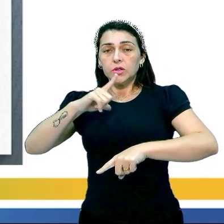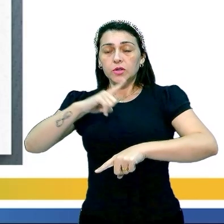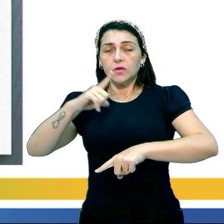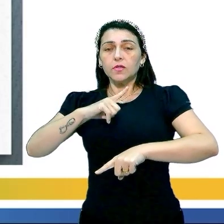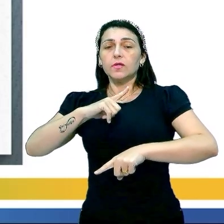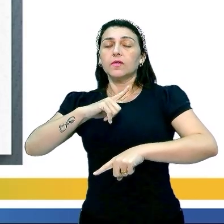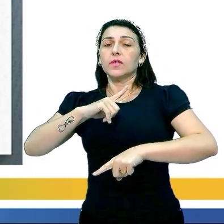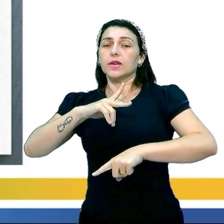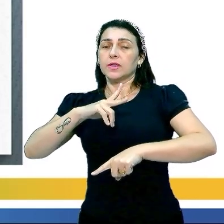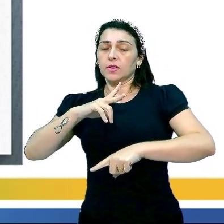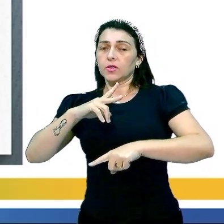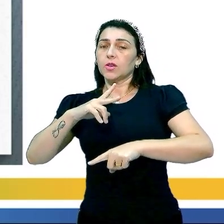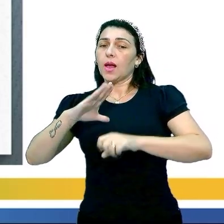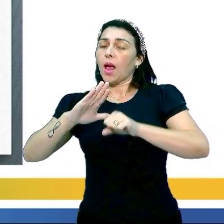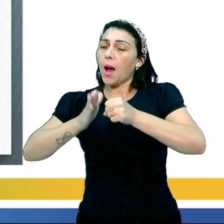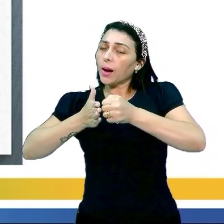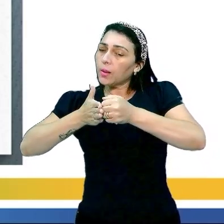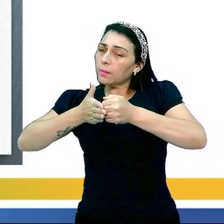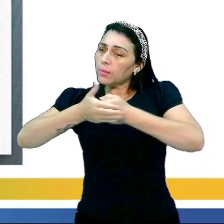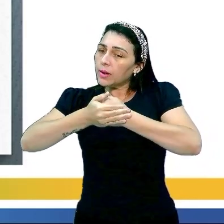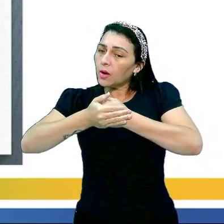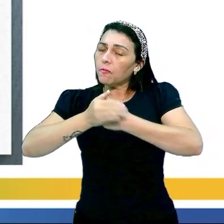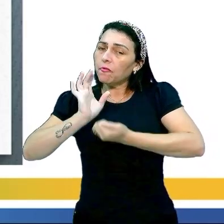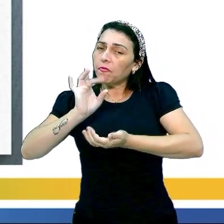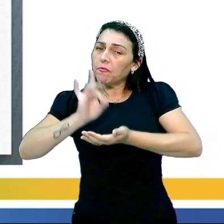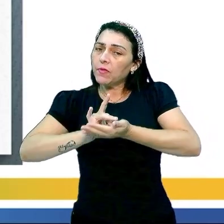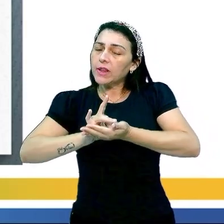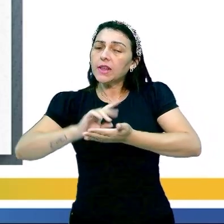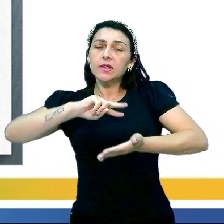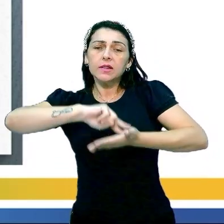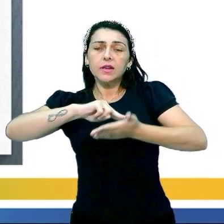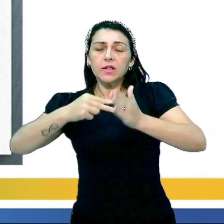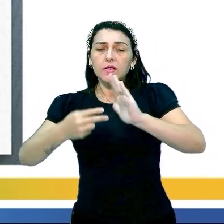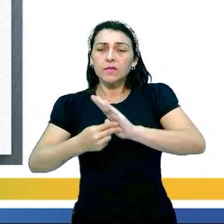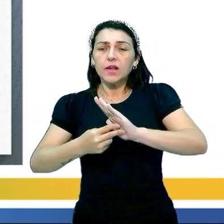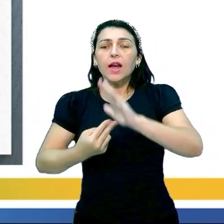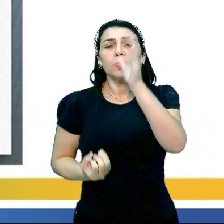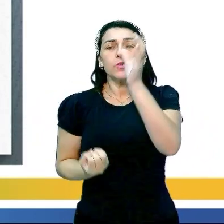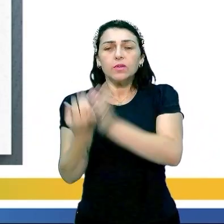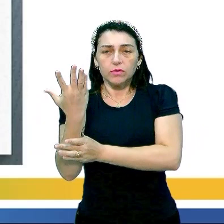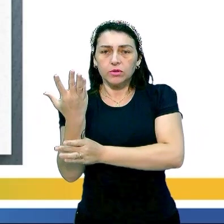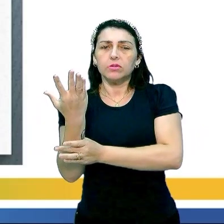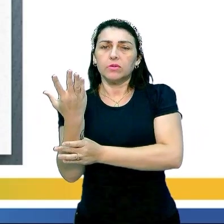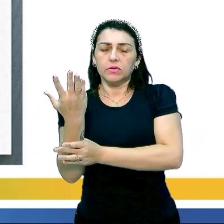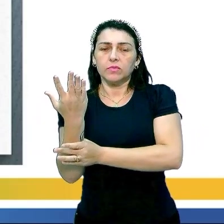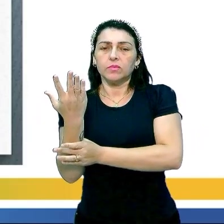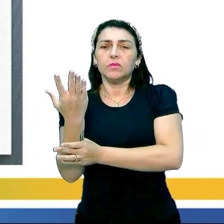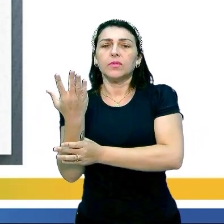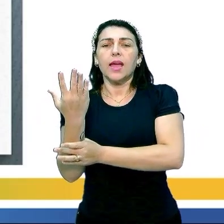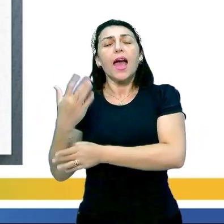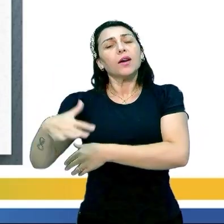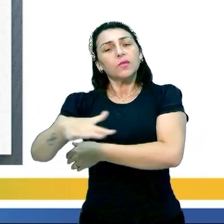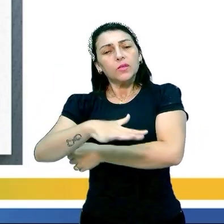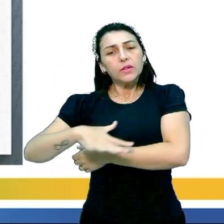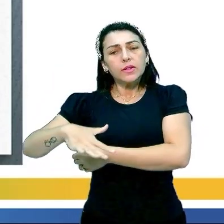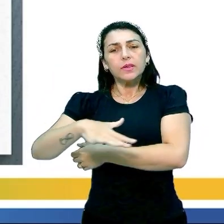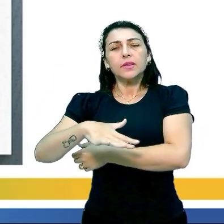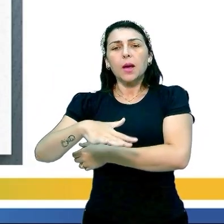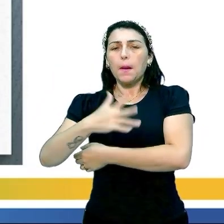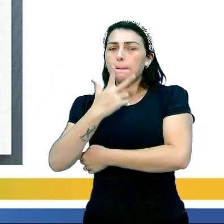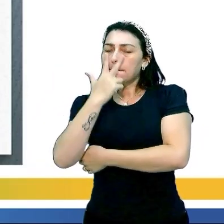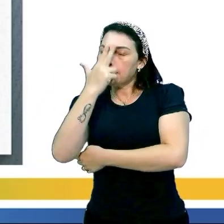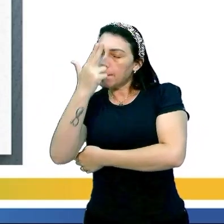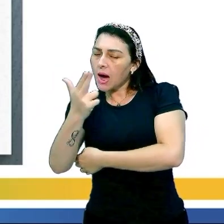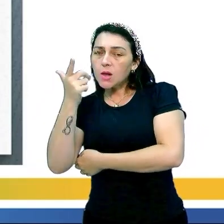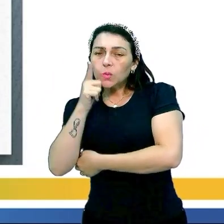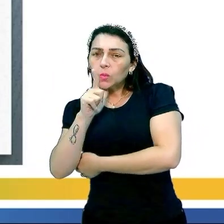poder mágico de ocultar o verdadeiro sentido da sua existência. É um fruto social.